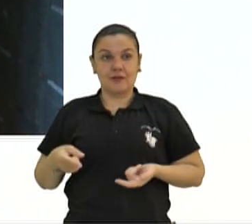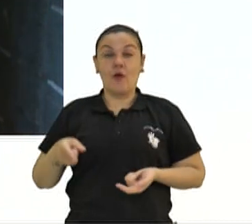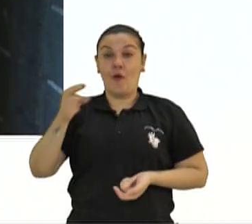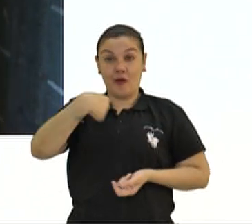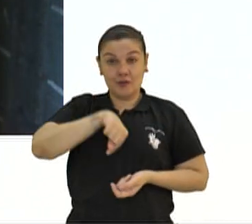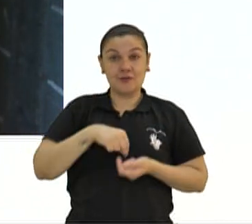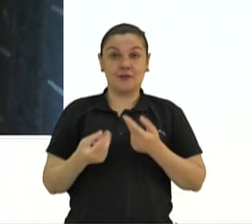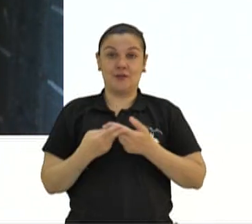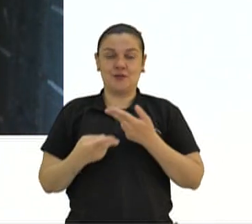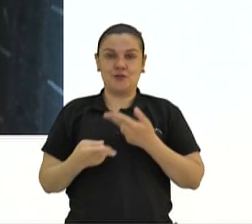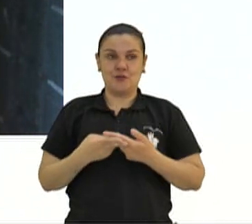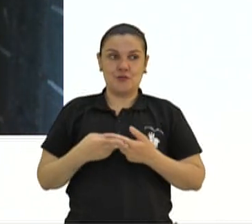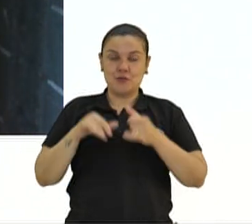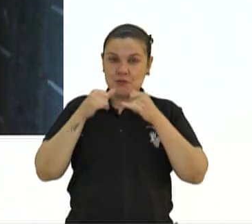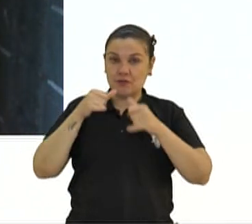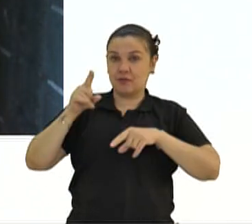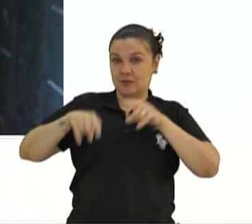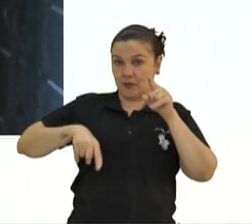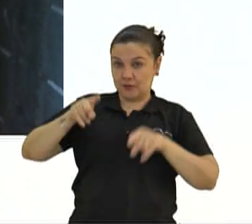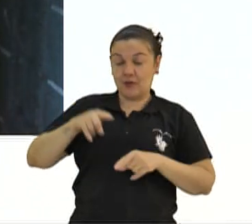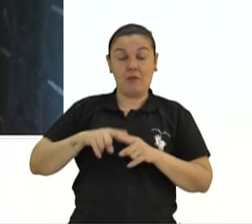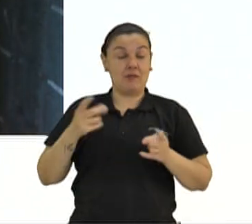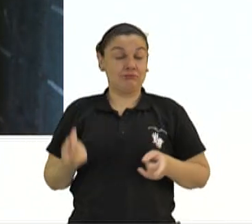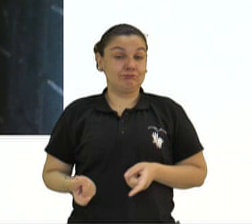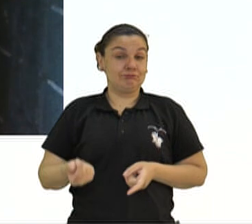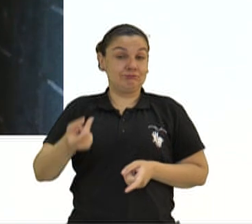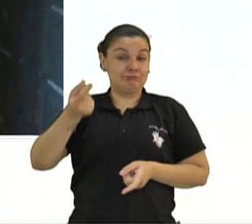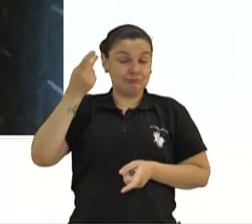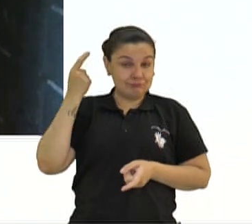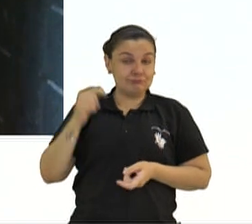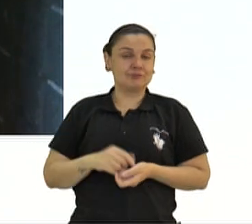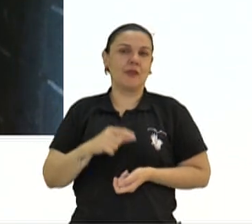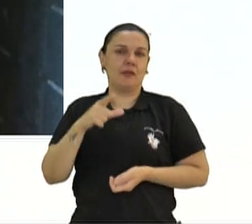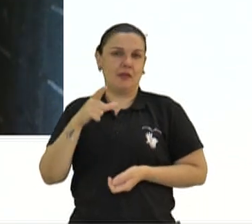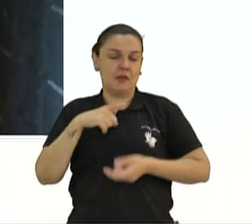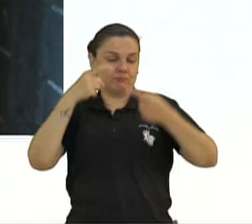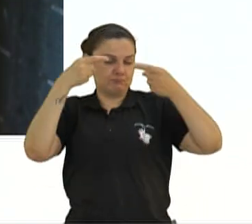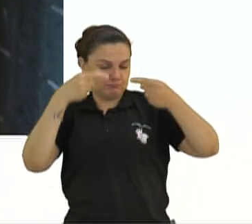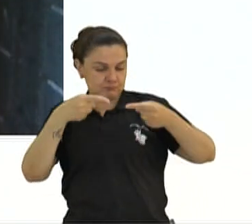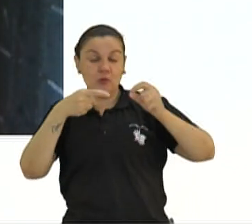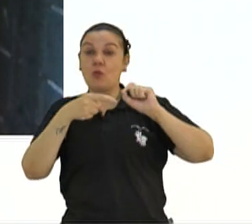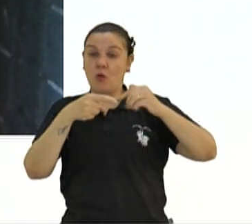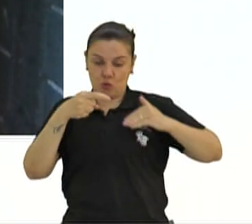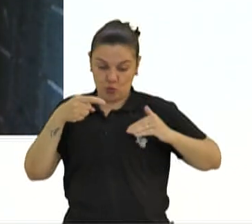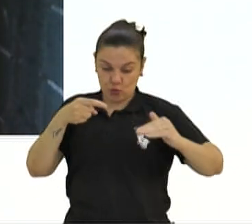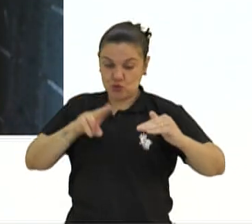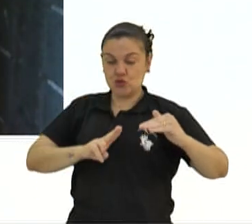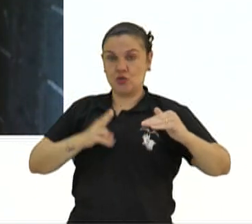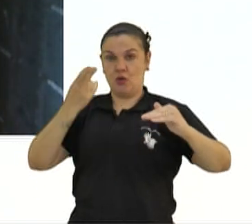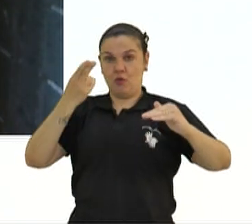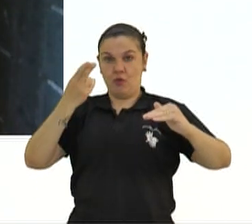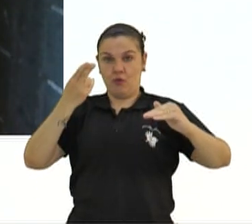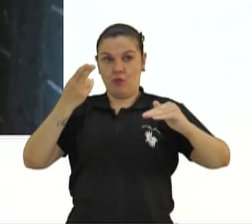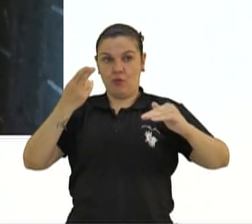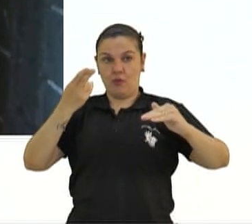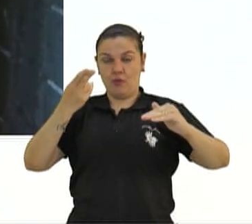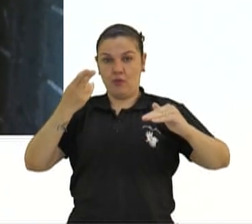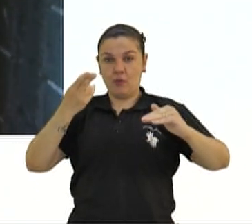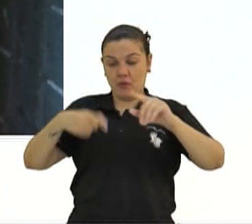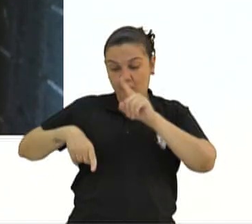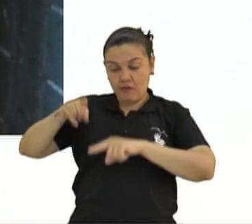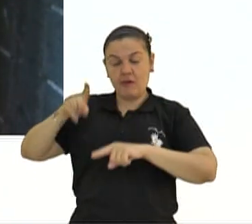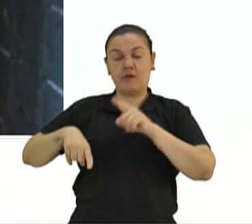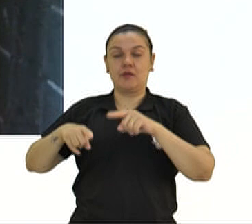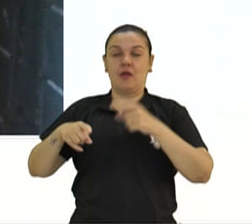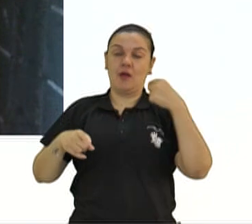corrente alternada. Mas, durante muito tempo, houve essa disputa entre a corrente contínua, isto é, entre Thomas